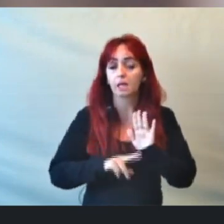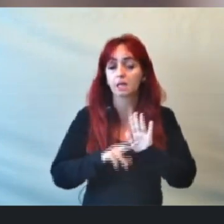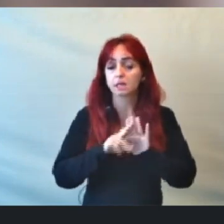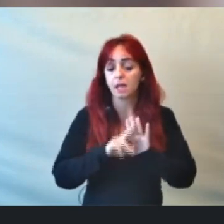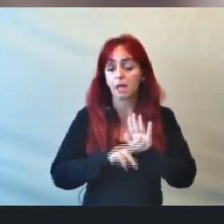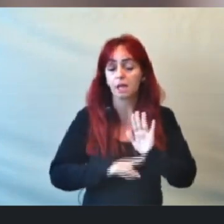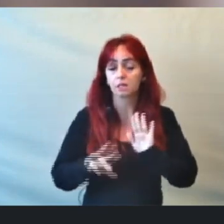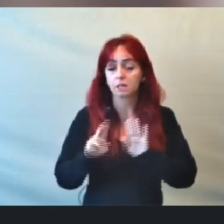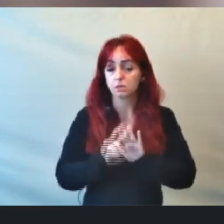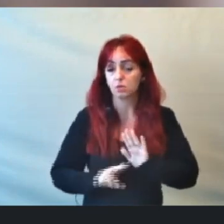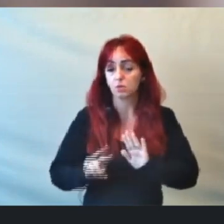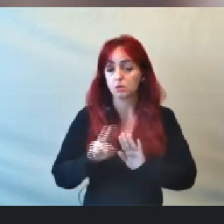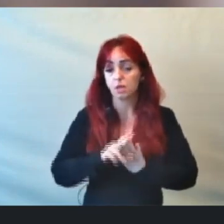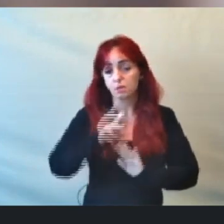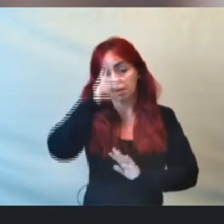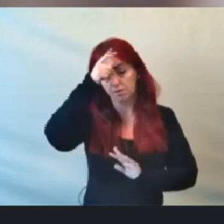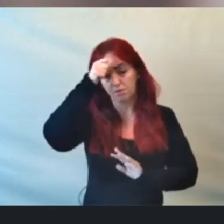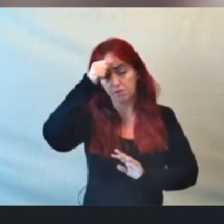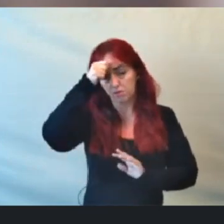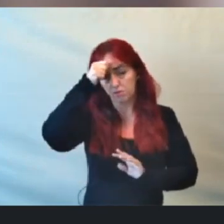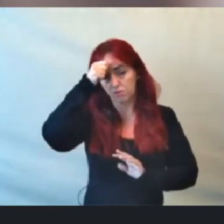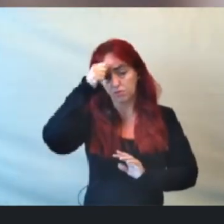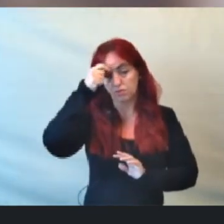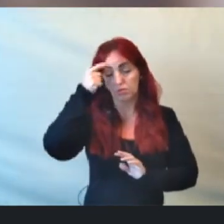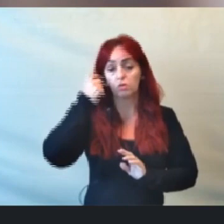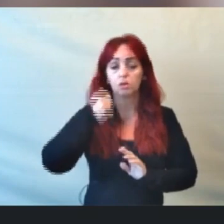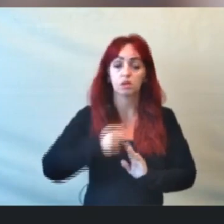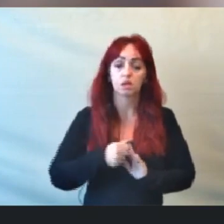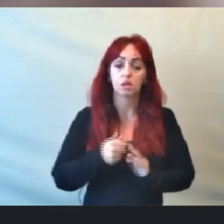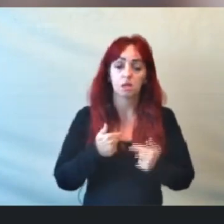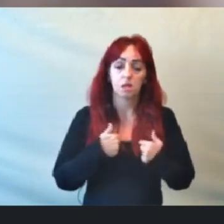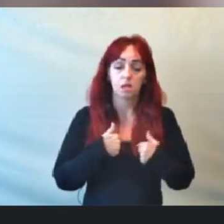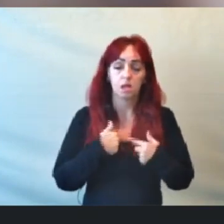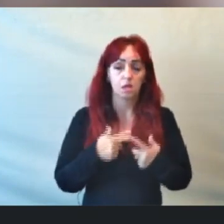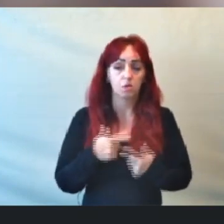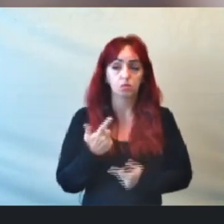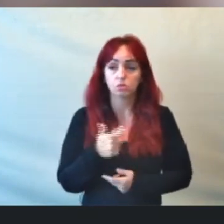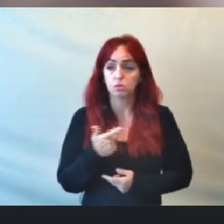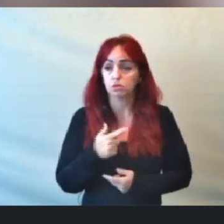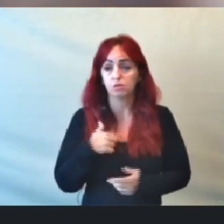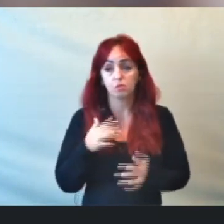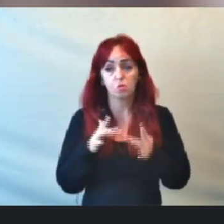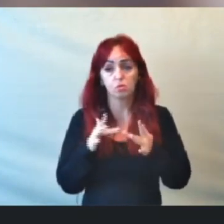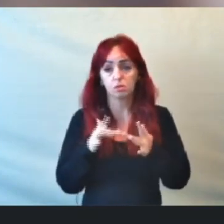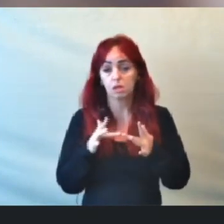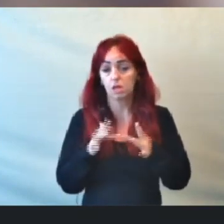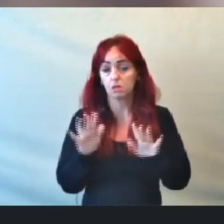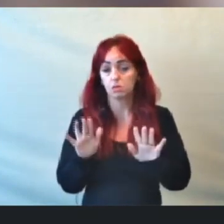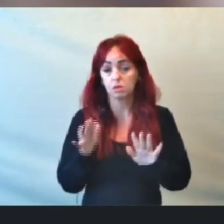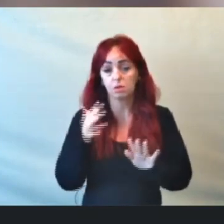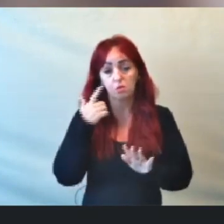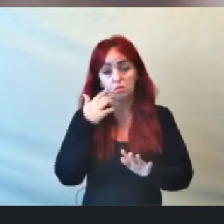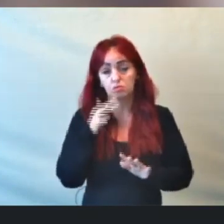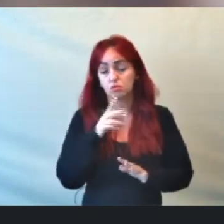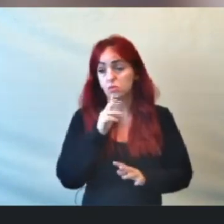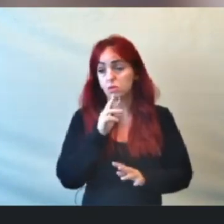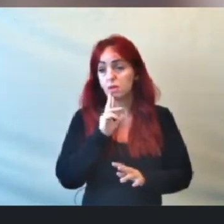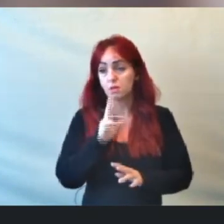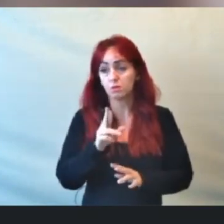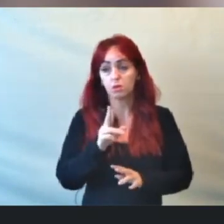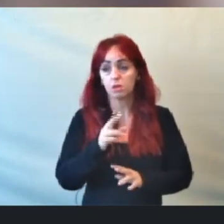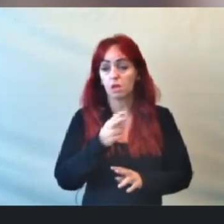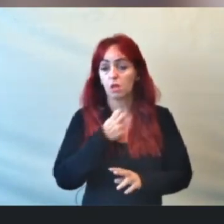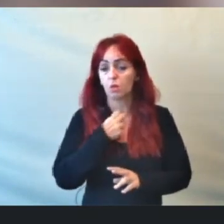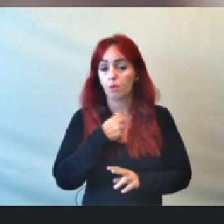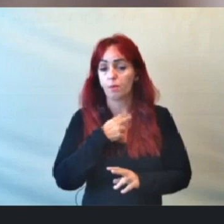prefeitura. Eu não tive mais contato, então não poderia responder a pergunta que vocês fizeram no